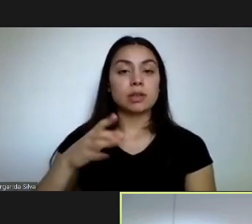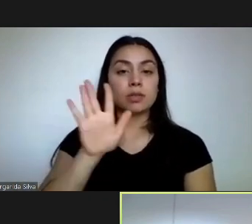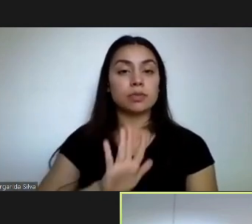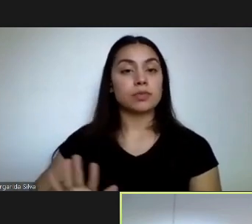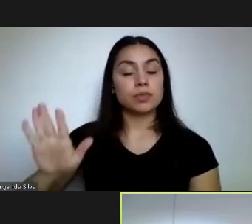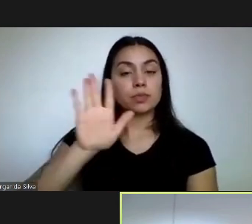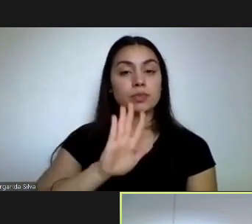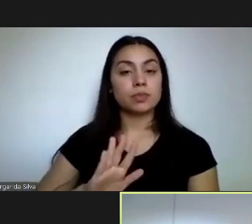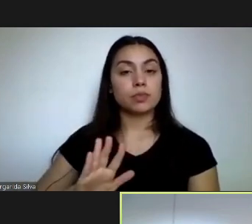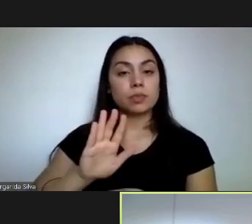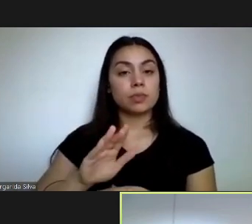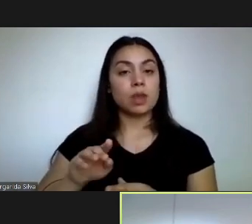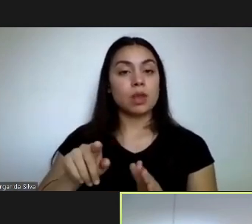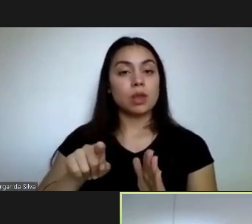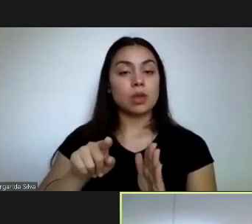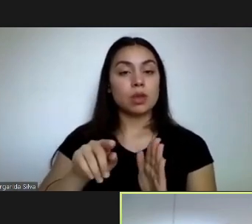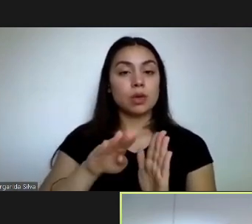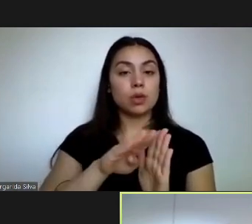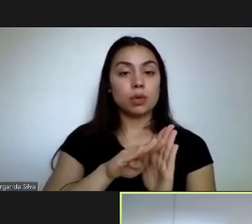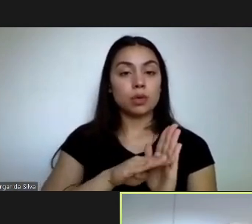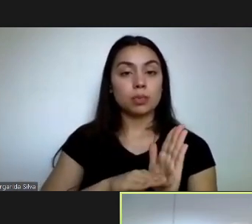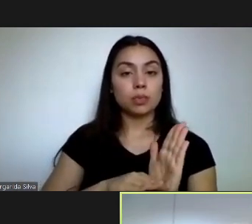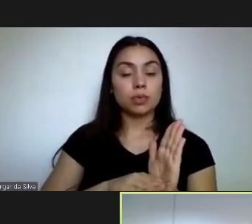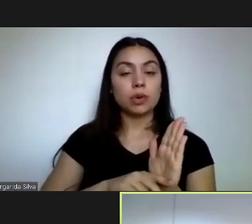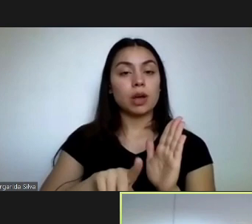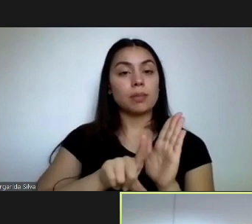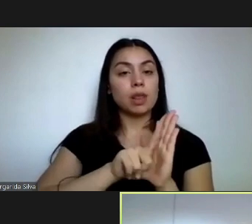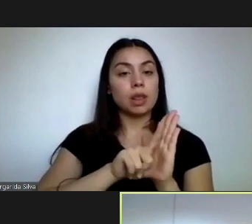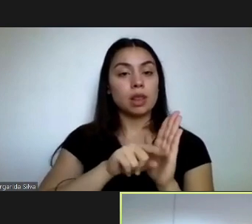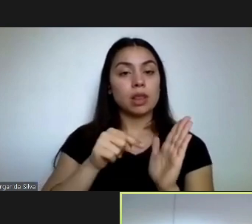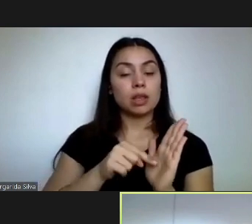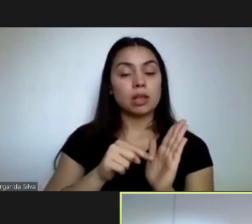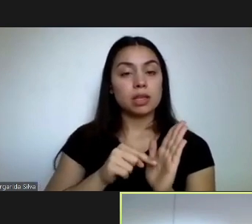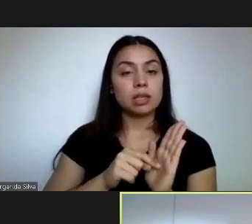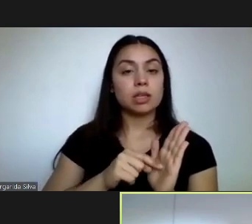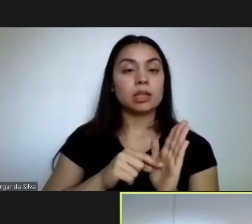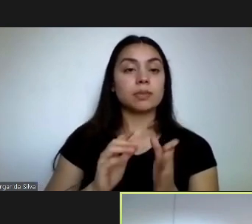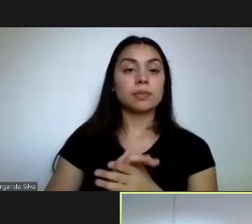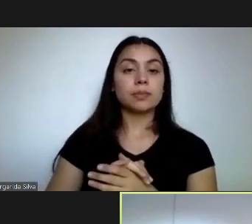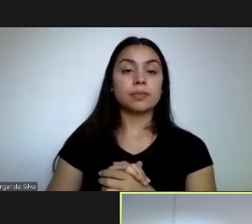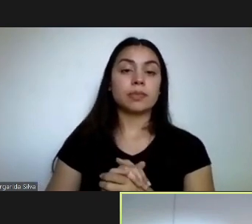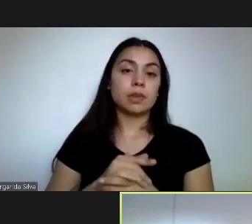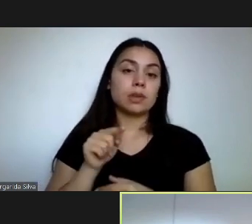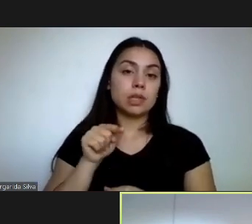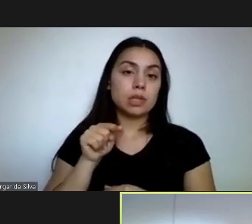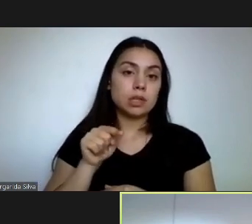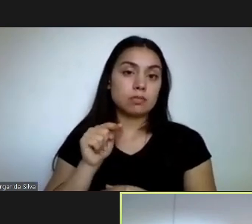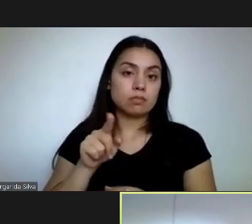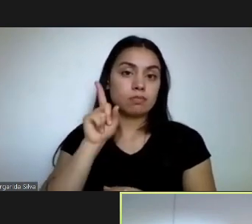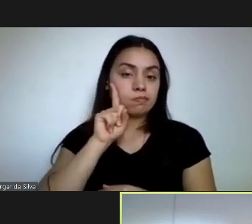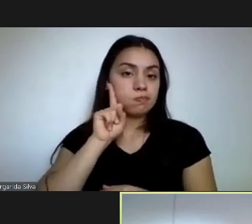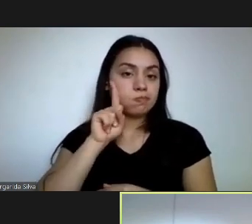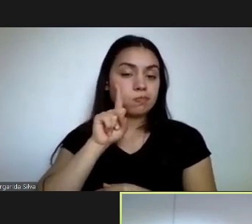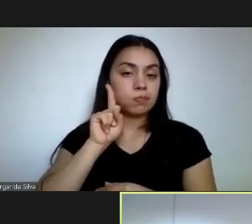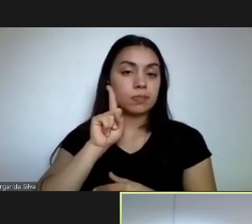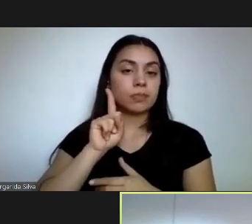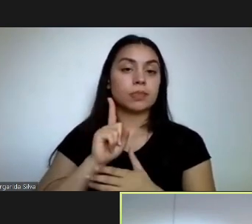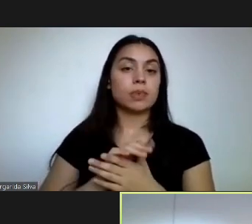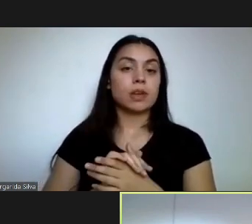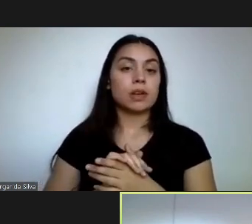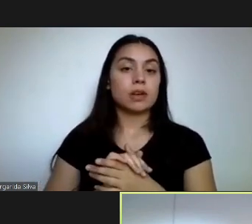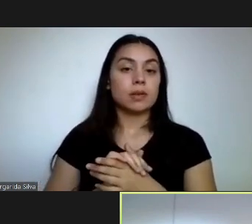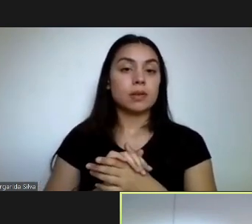de 2021, coordenados pela investigadora Catarina Reis Oliveira, e isto é muito importante, porque temos que